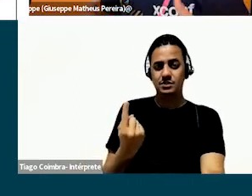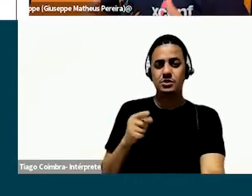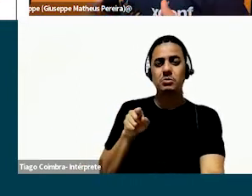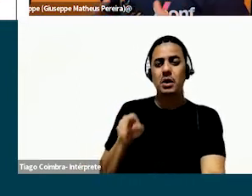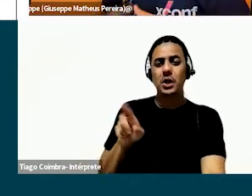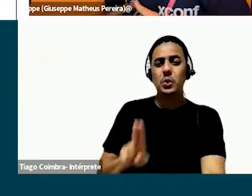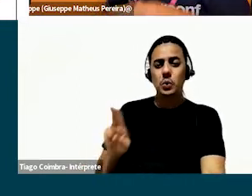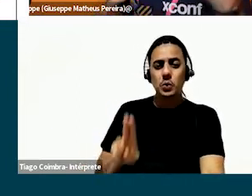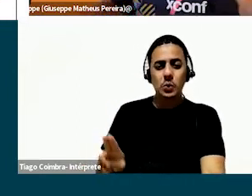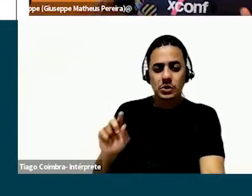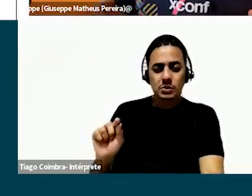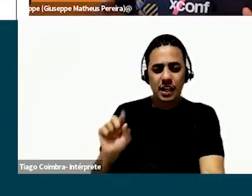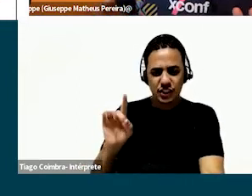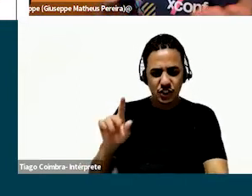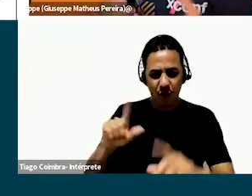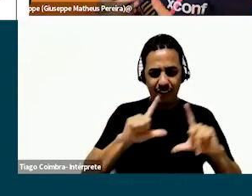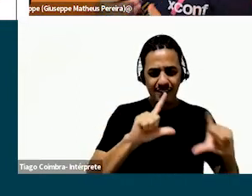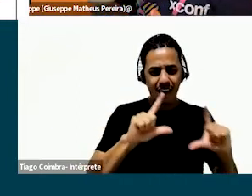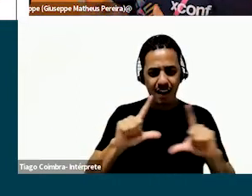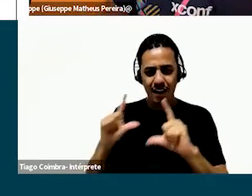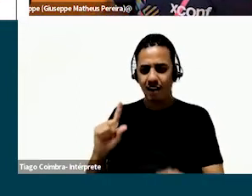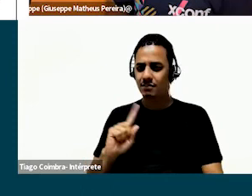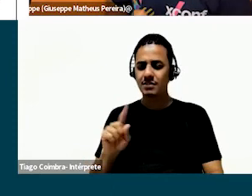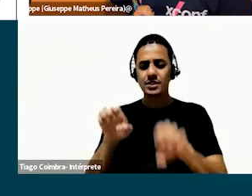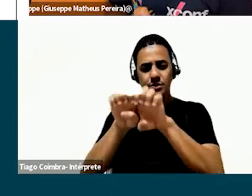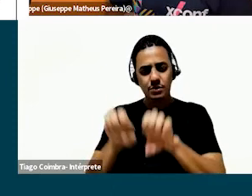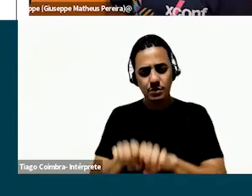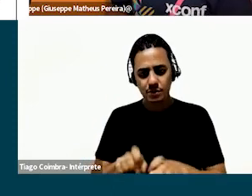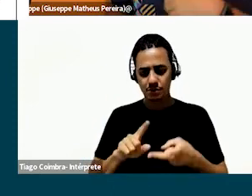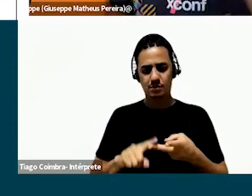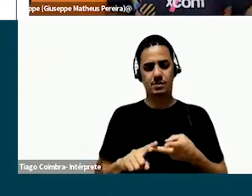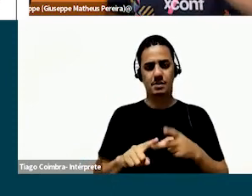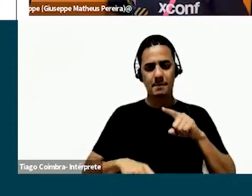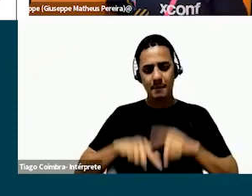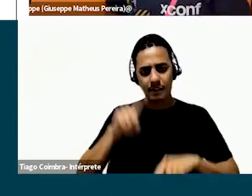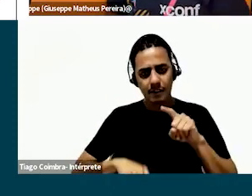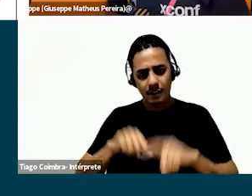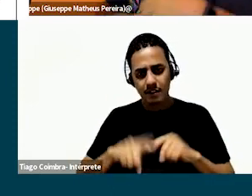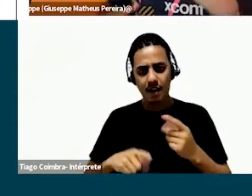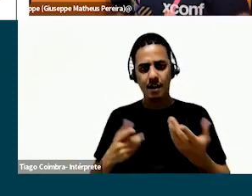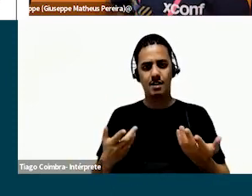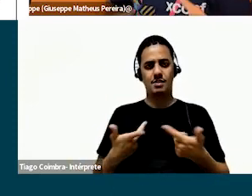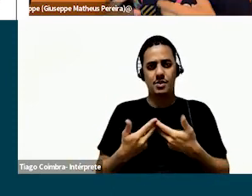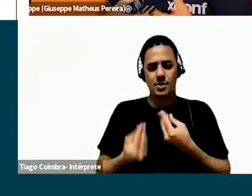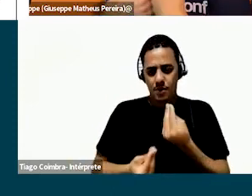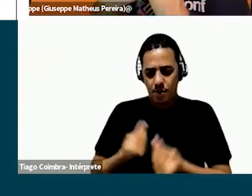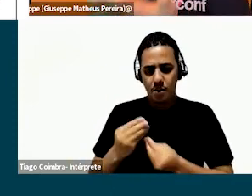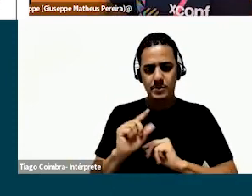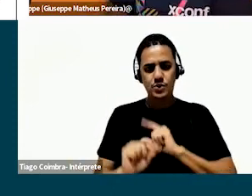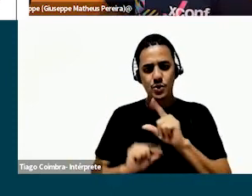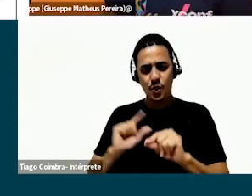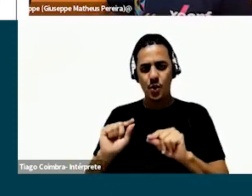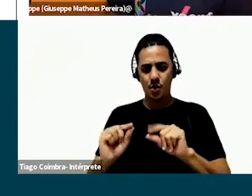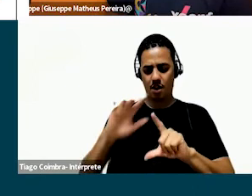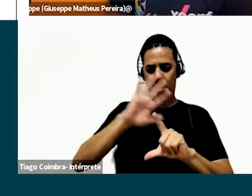produto que ele está consumindo não é só tela. É a estrutura por trás daquilo, é a infraestrutura por trás daquilo, e são as